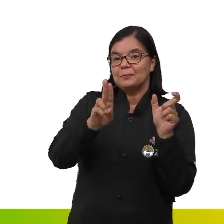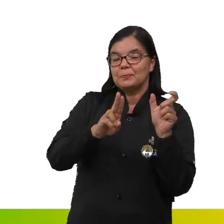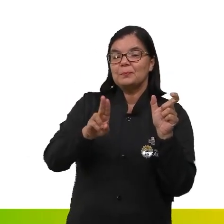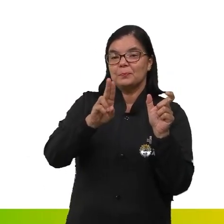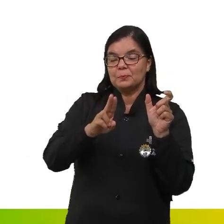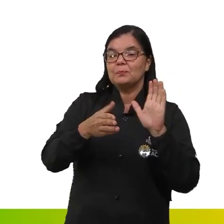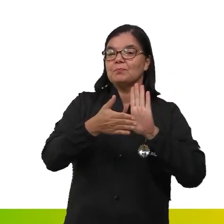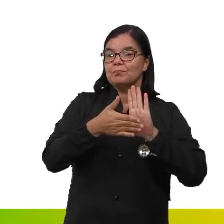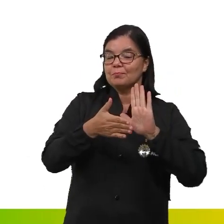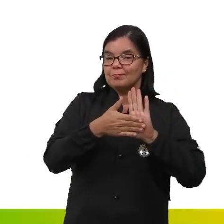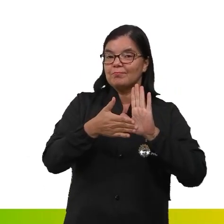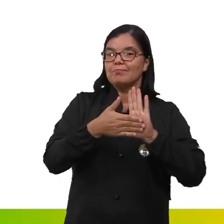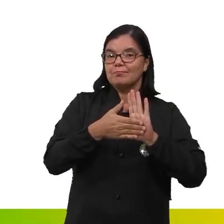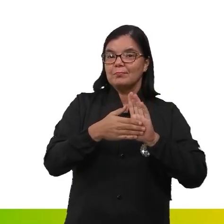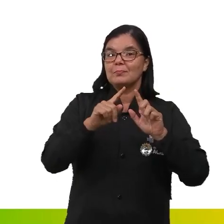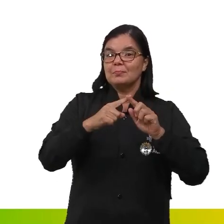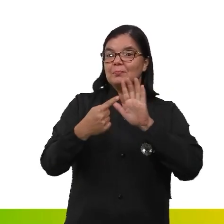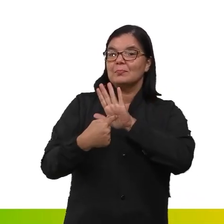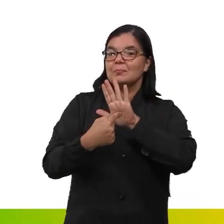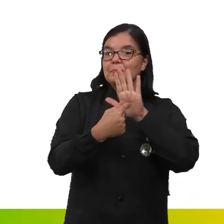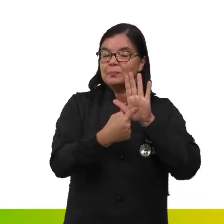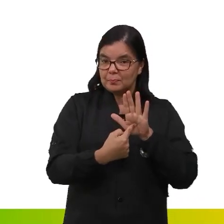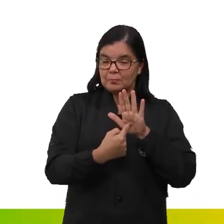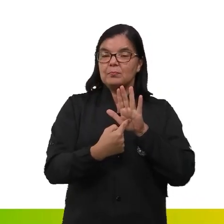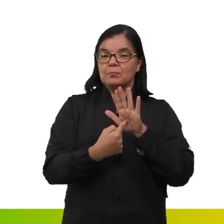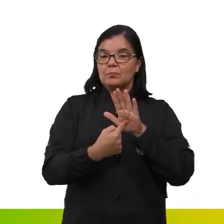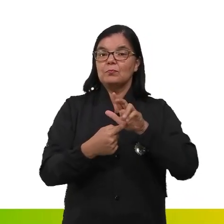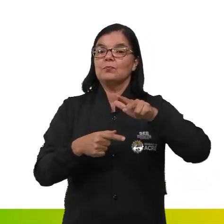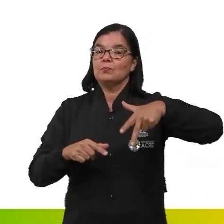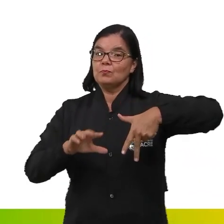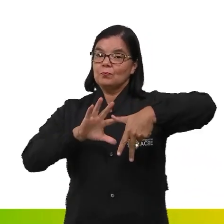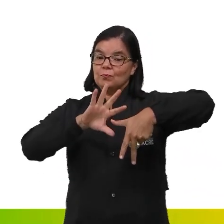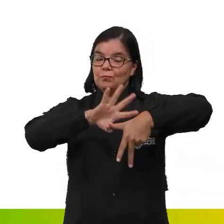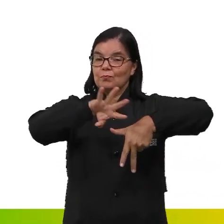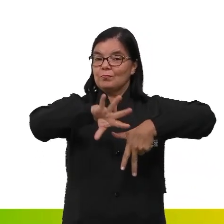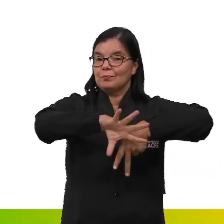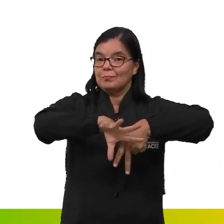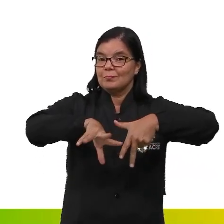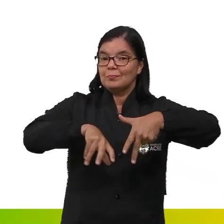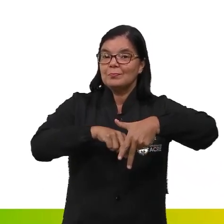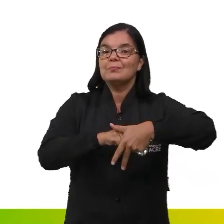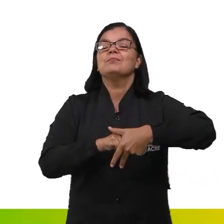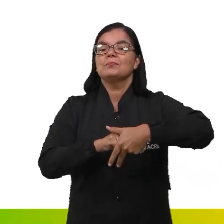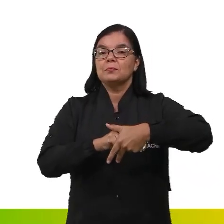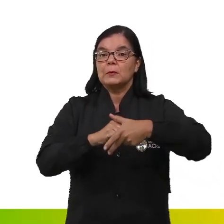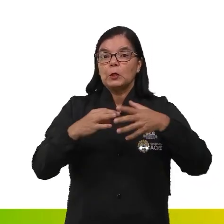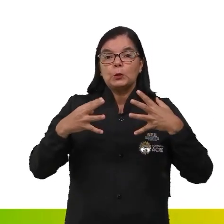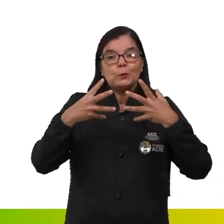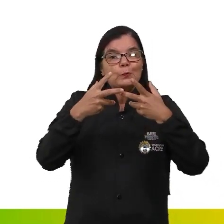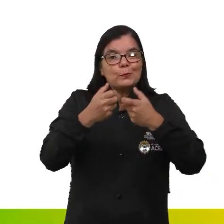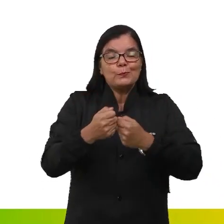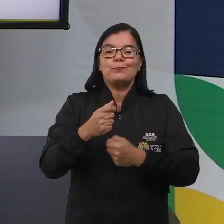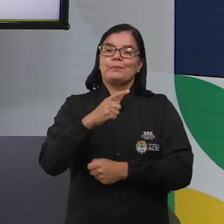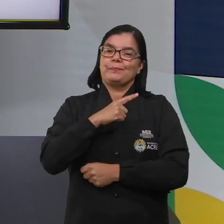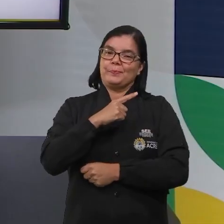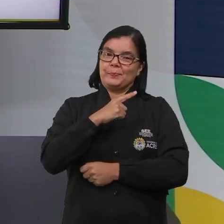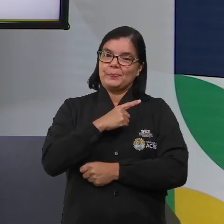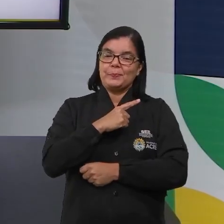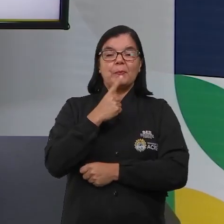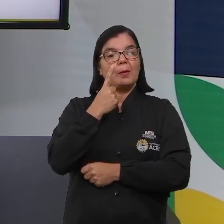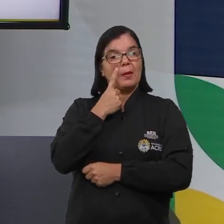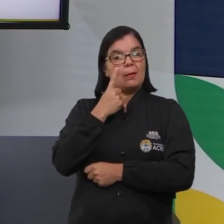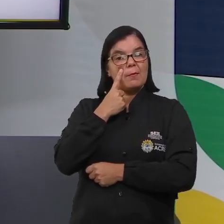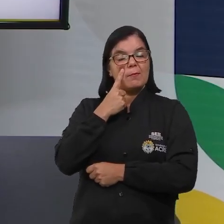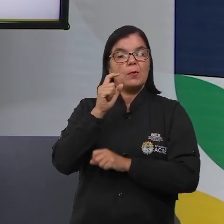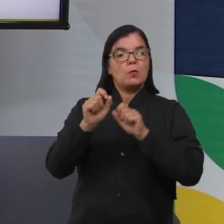forma proposital para mostrar que os corruptos levaram tudo o que a mulher tinha. Observa